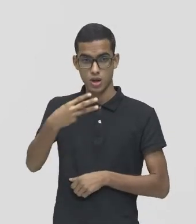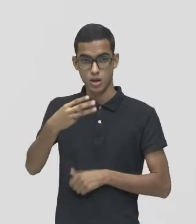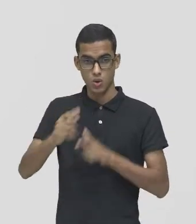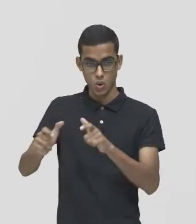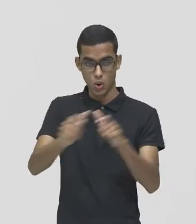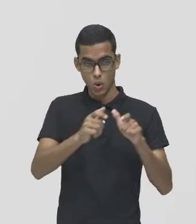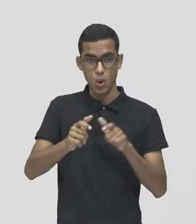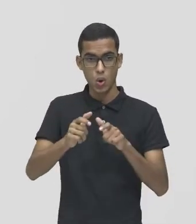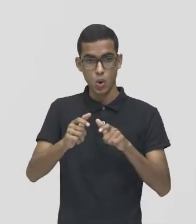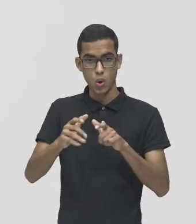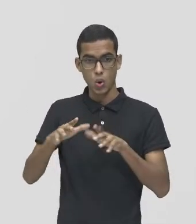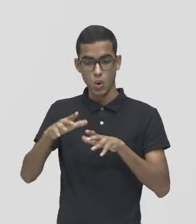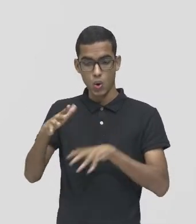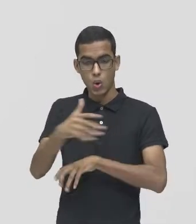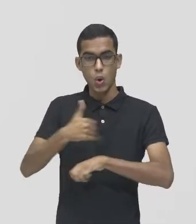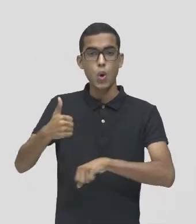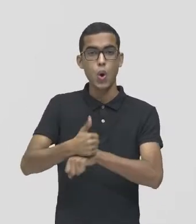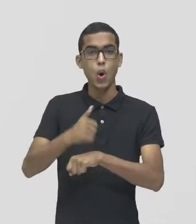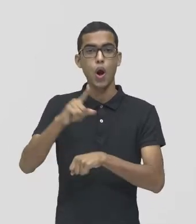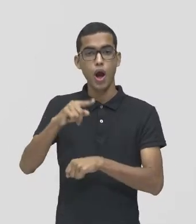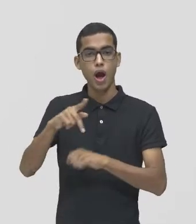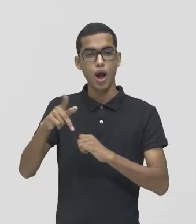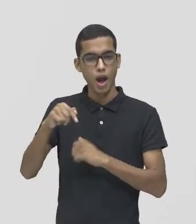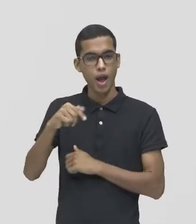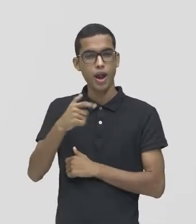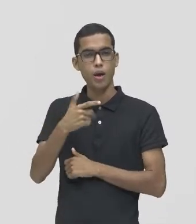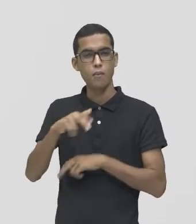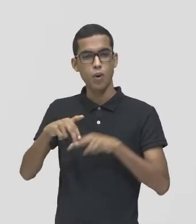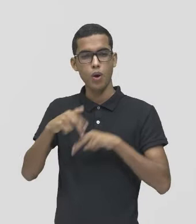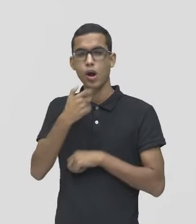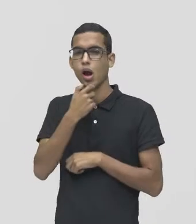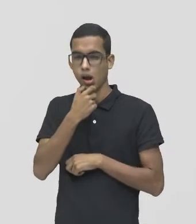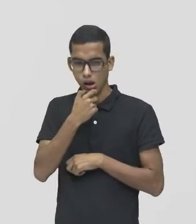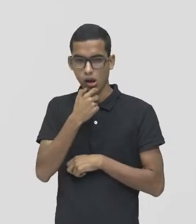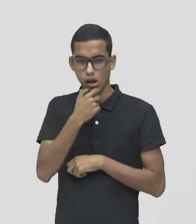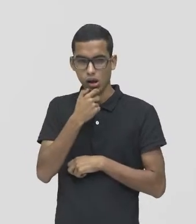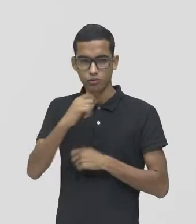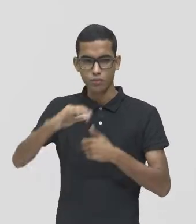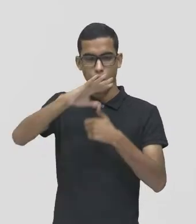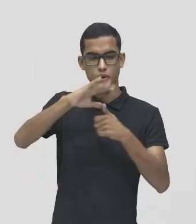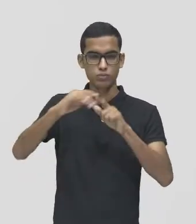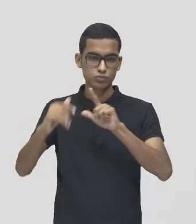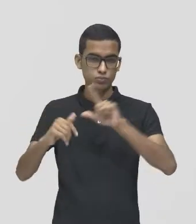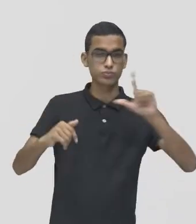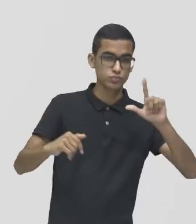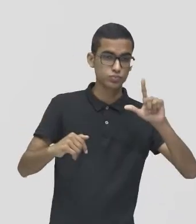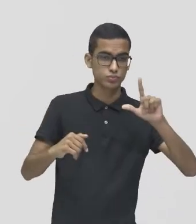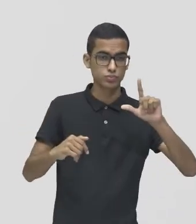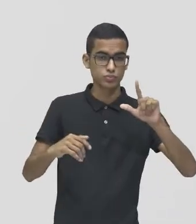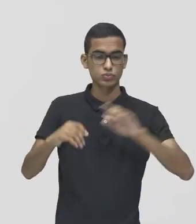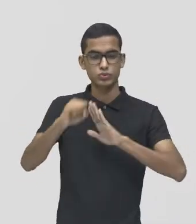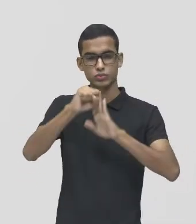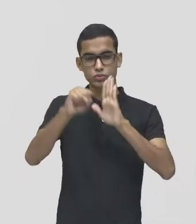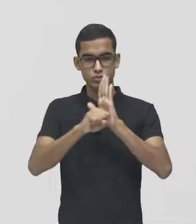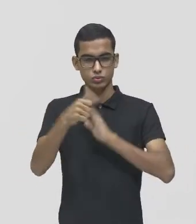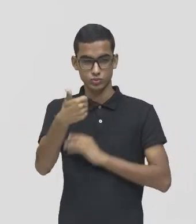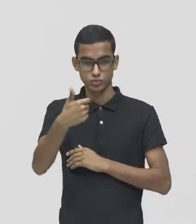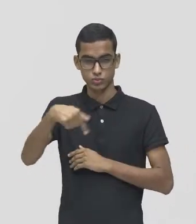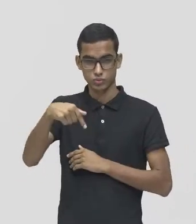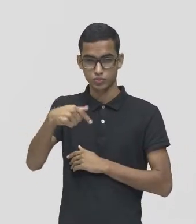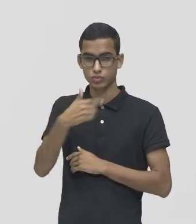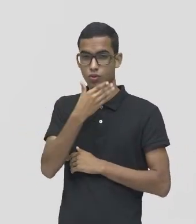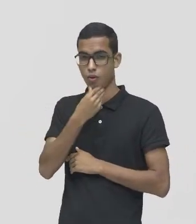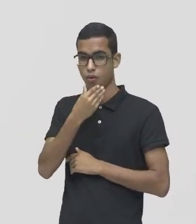povoações instaladas pelos britânicos na costa leste da América. No decorrer do século XVII, os